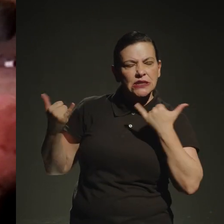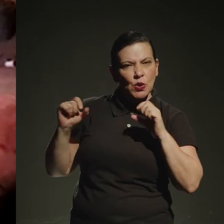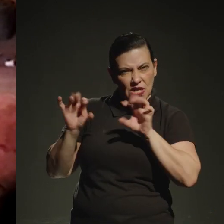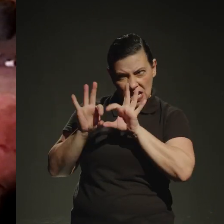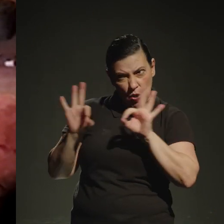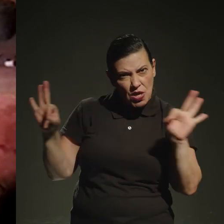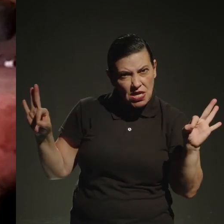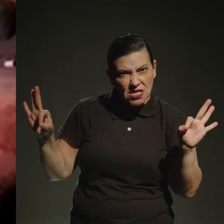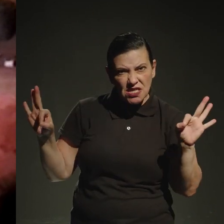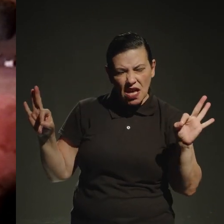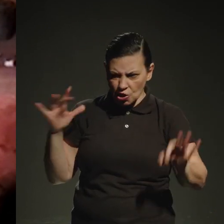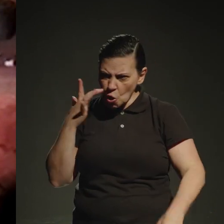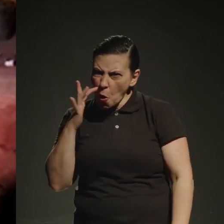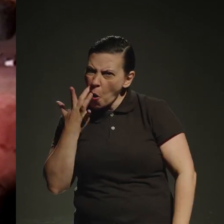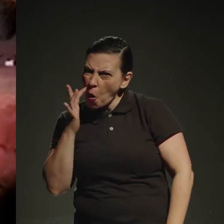Linguiças, é?